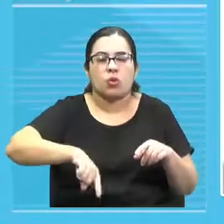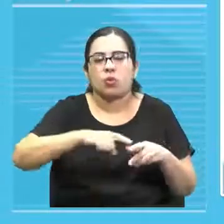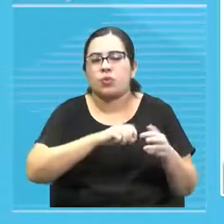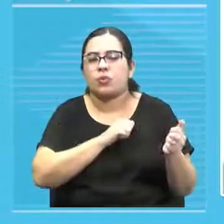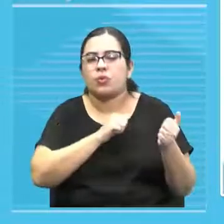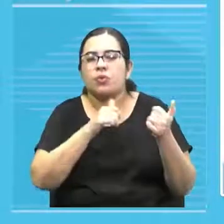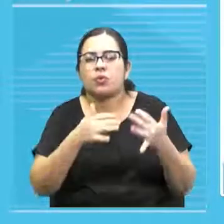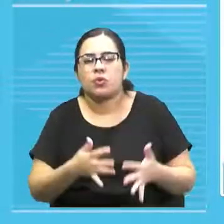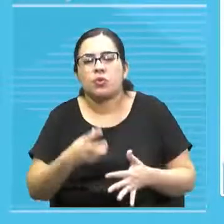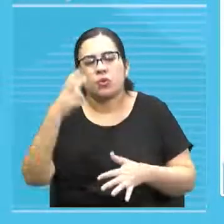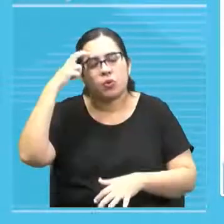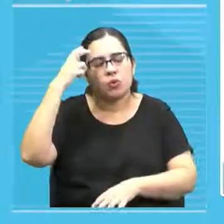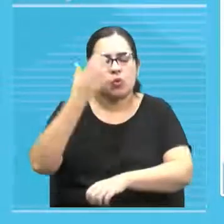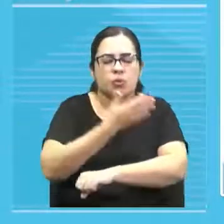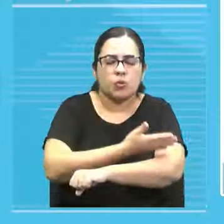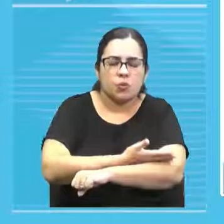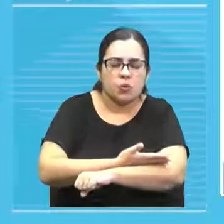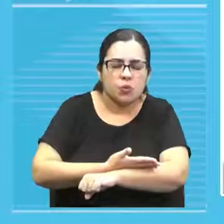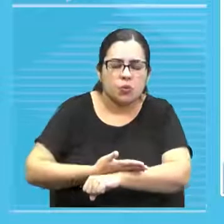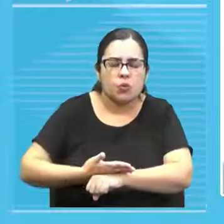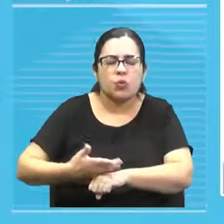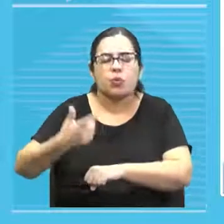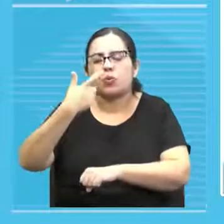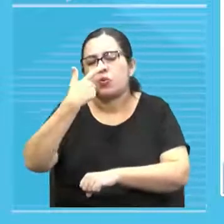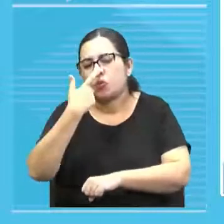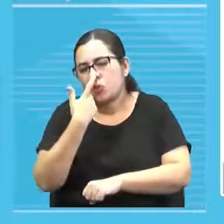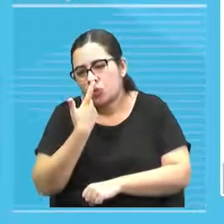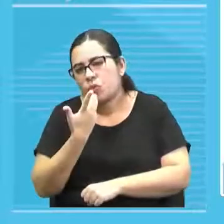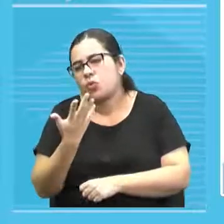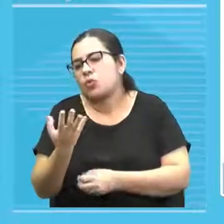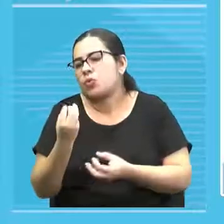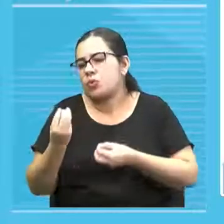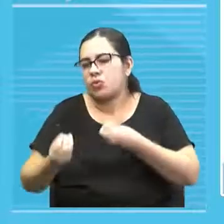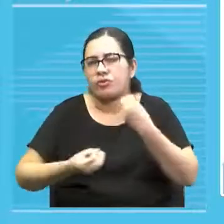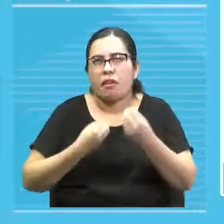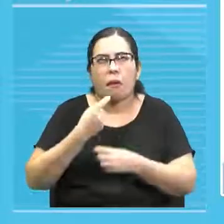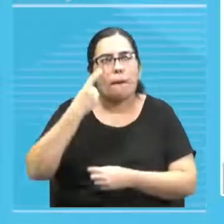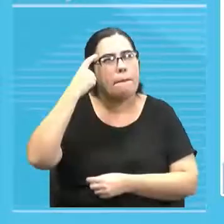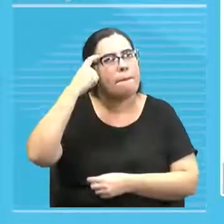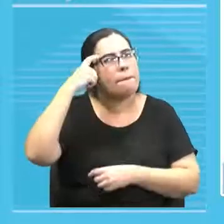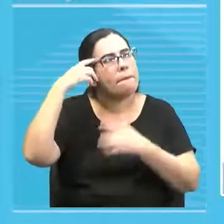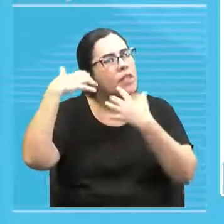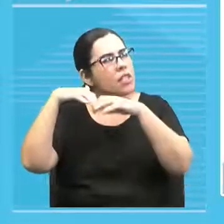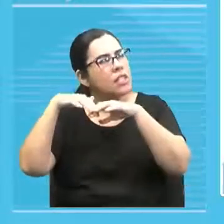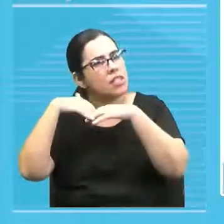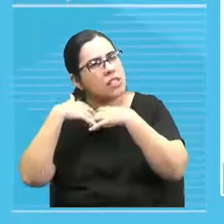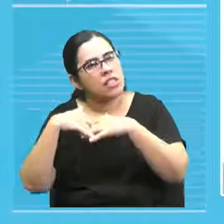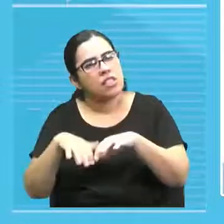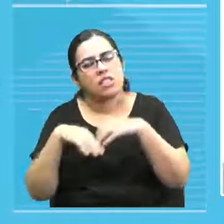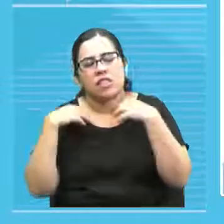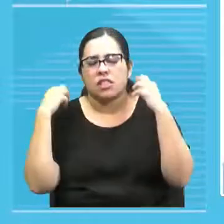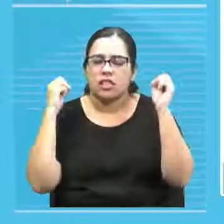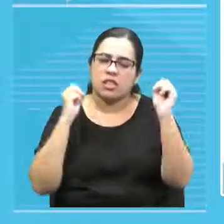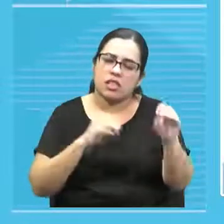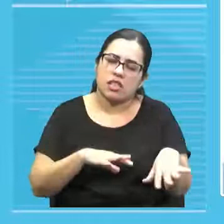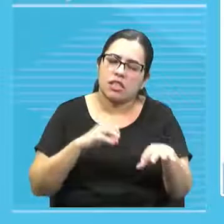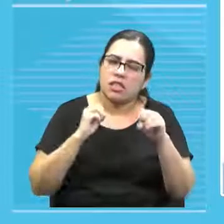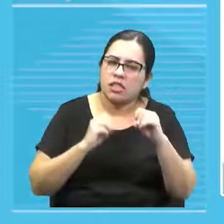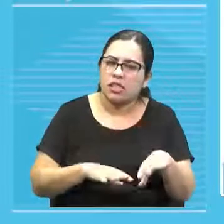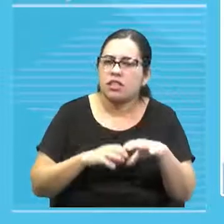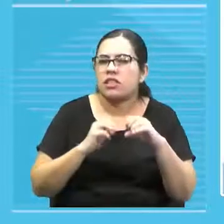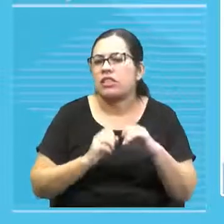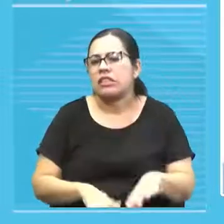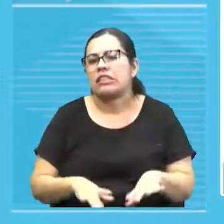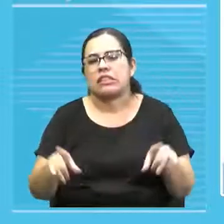Cultura tô falando de hábitos de costumes eu tô falando de formas de pensar de modelos educacionais eu tô